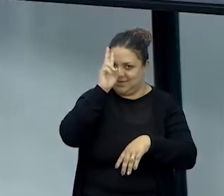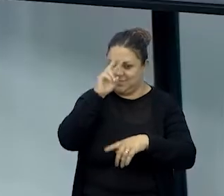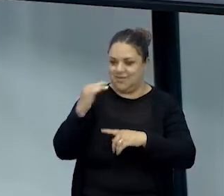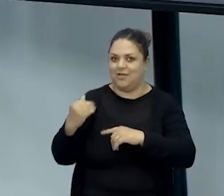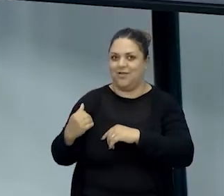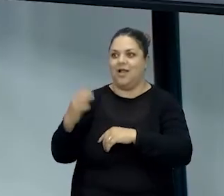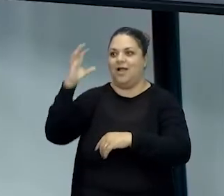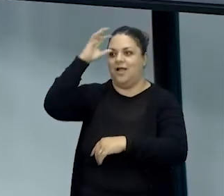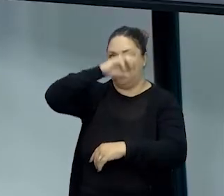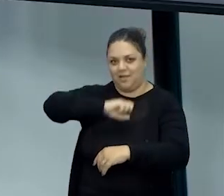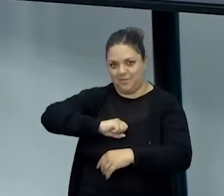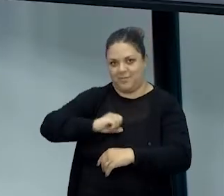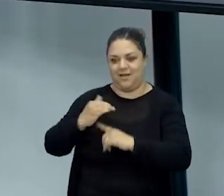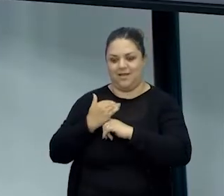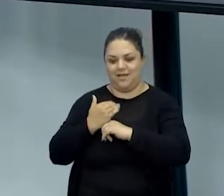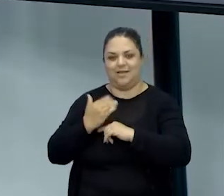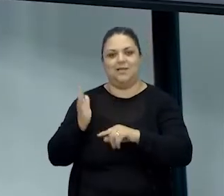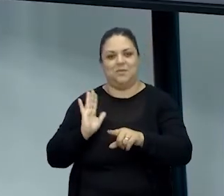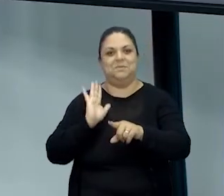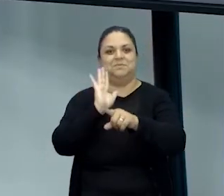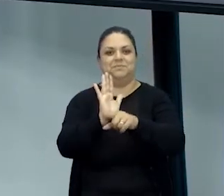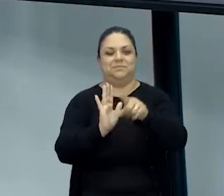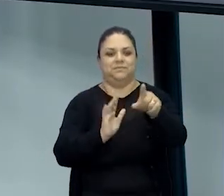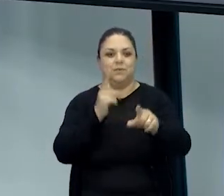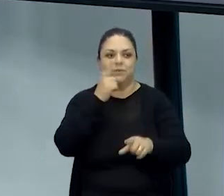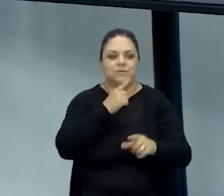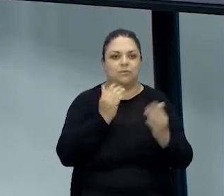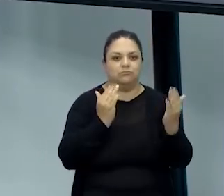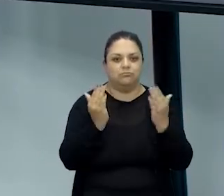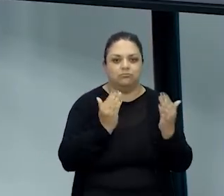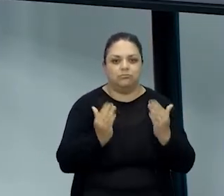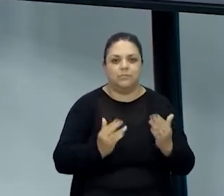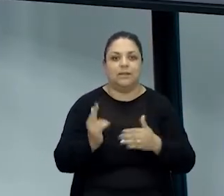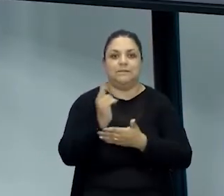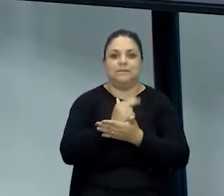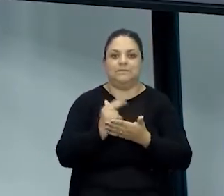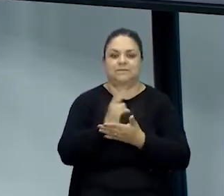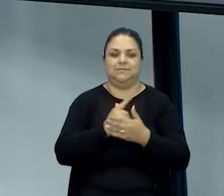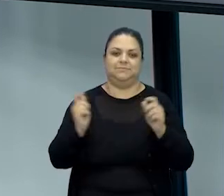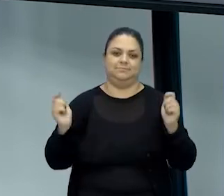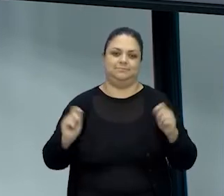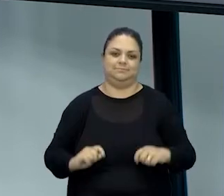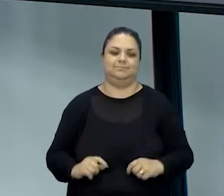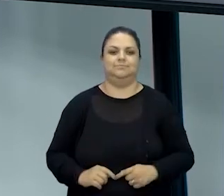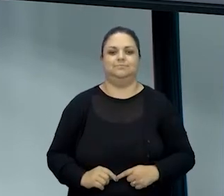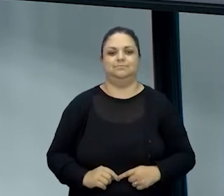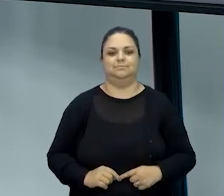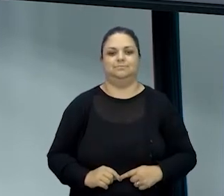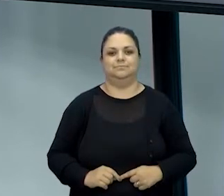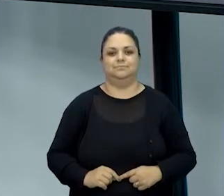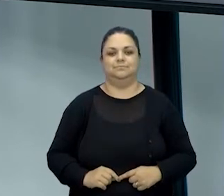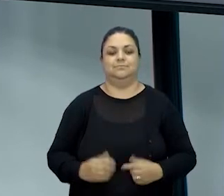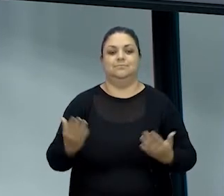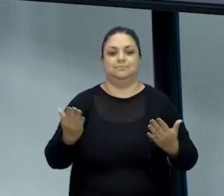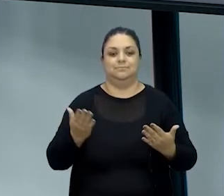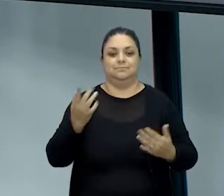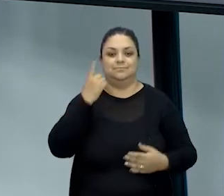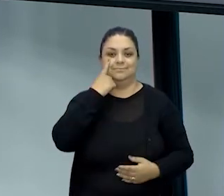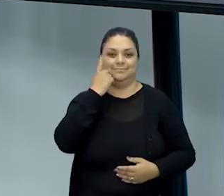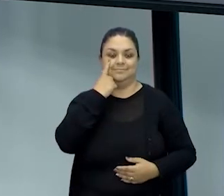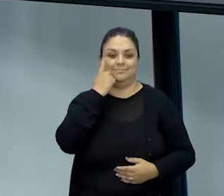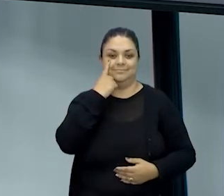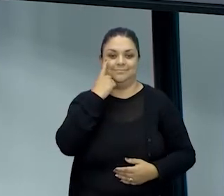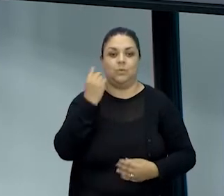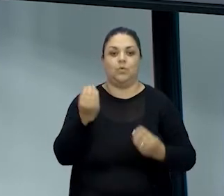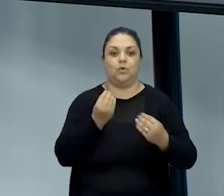que vai auxiliá-los principalmente na hora de desenho, tá? Então eu vou estar mostrando para vocês a construção de